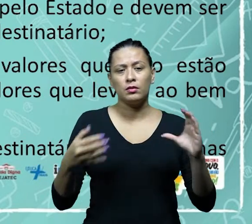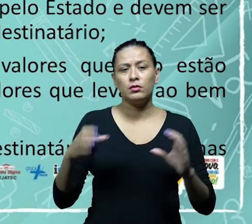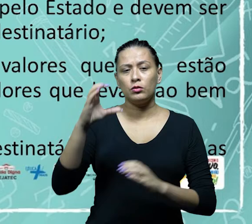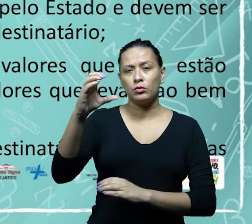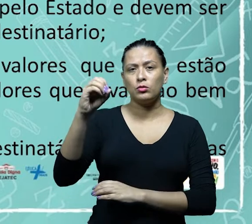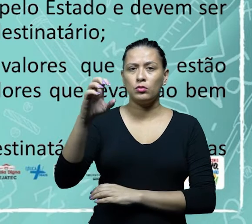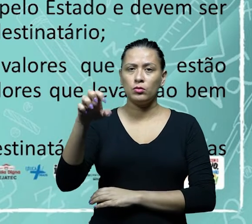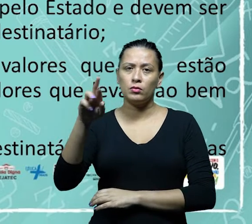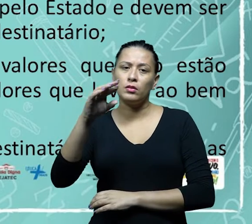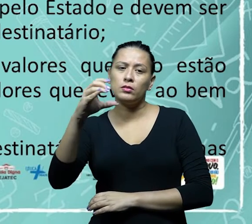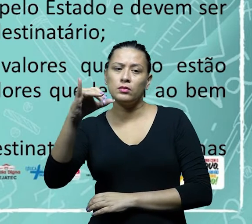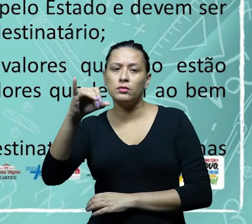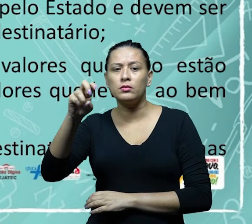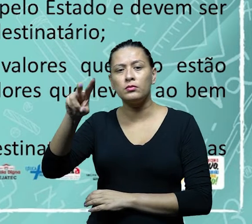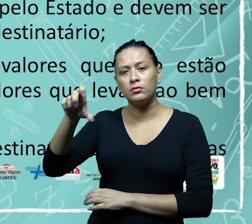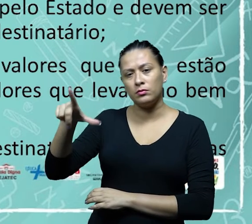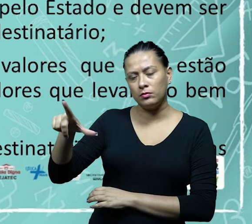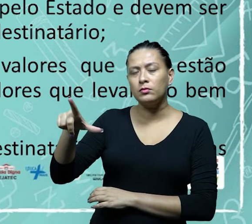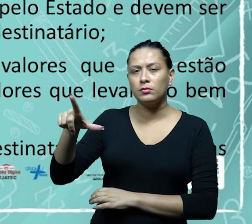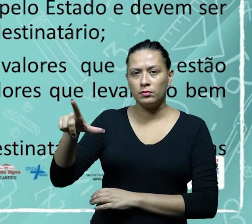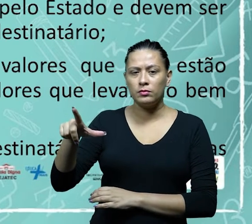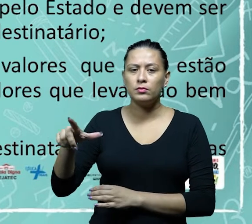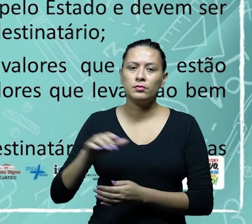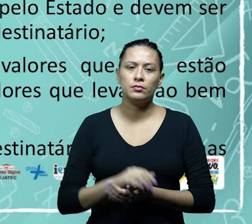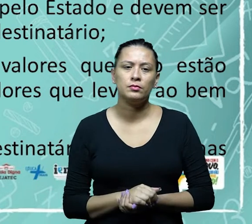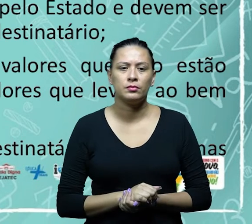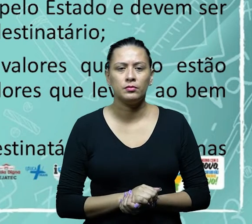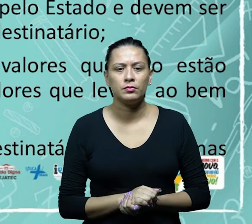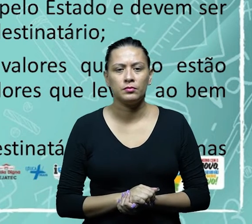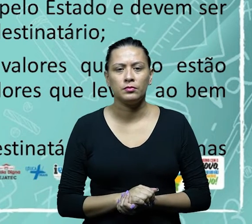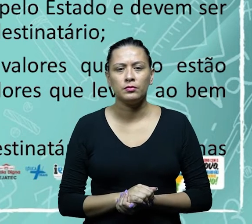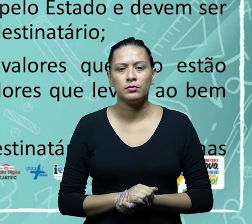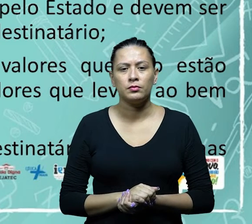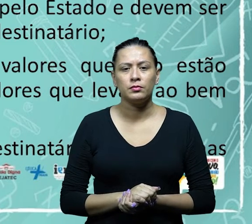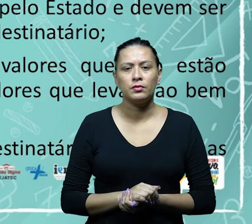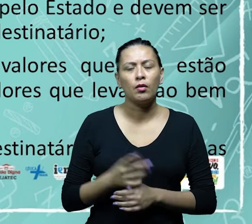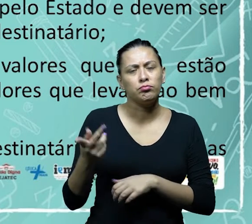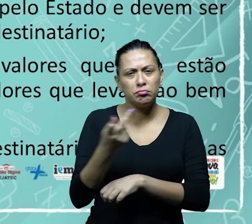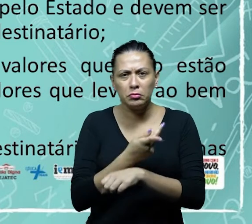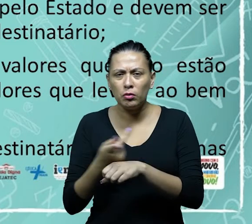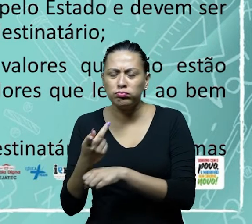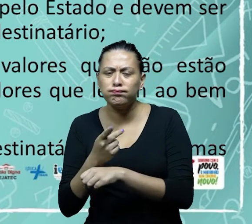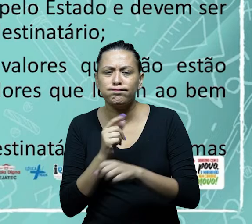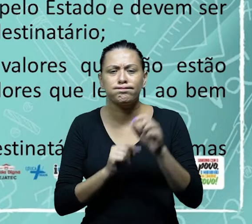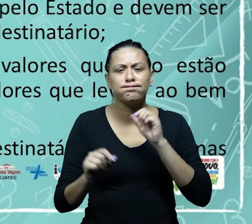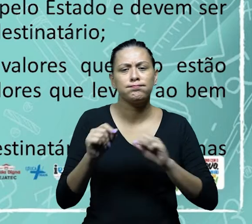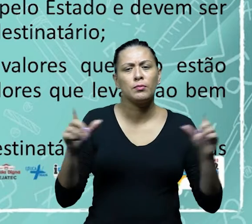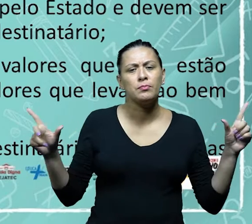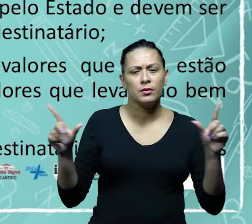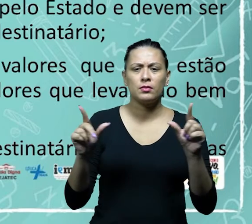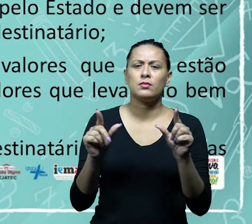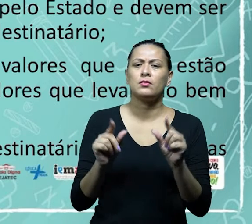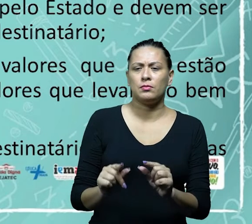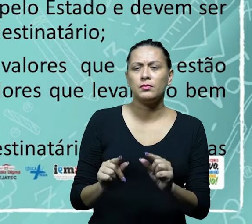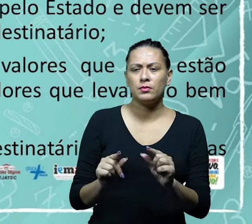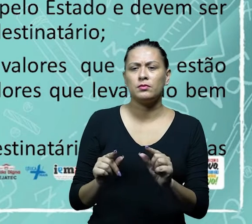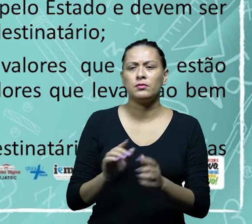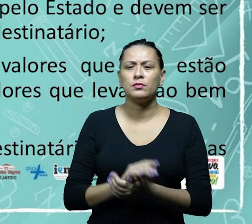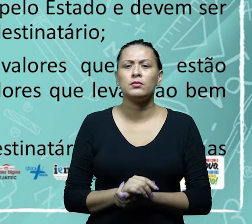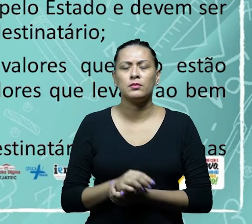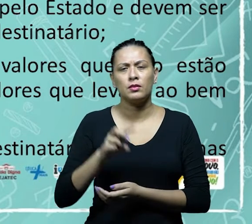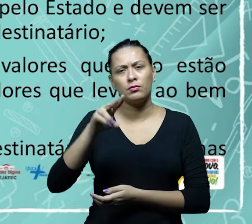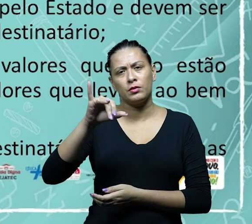Qual é a sensibilidade né das normas porque é é a norma ela busca Minimizar de fato a